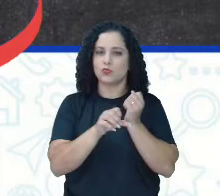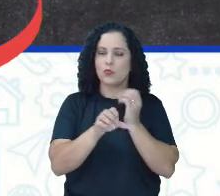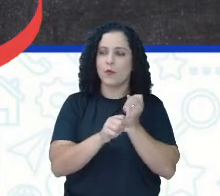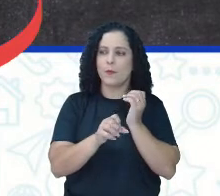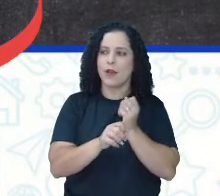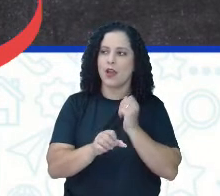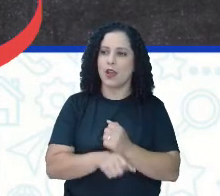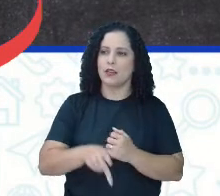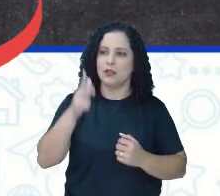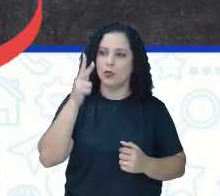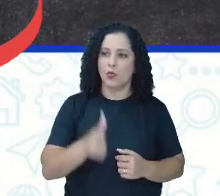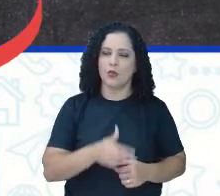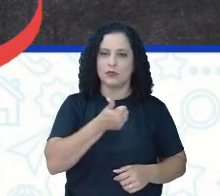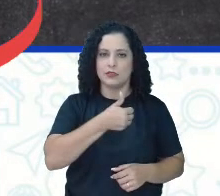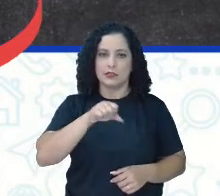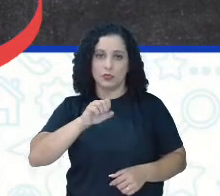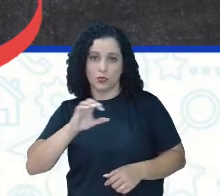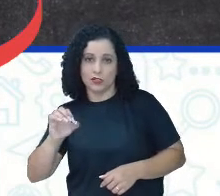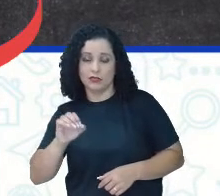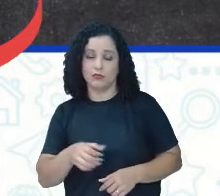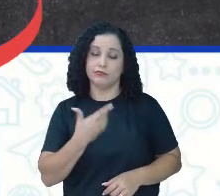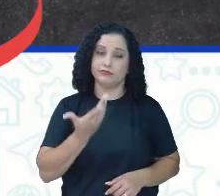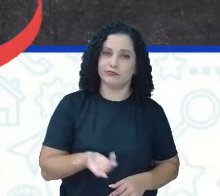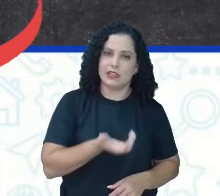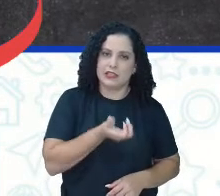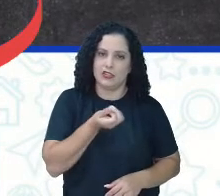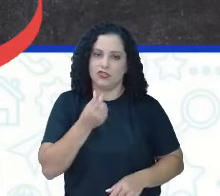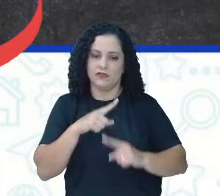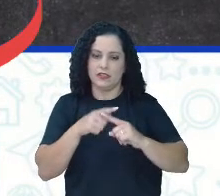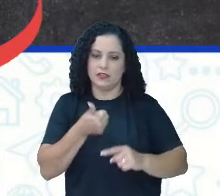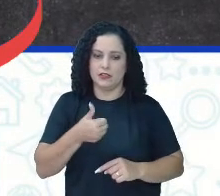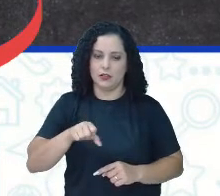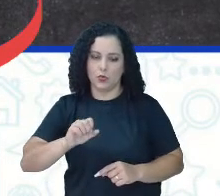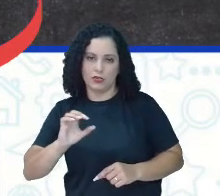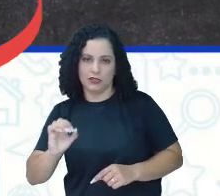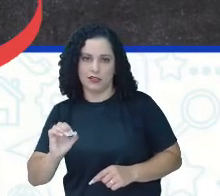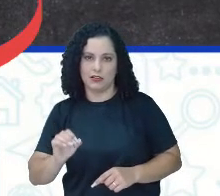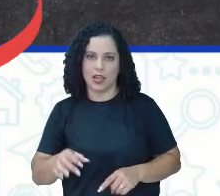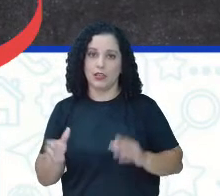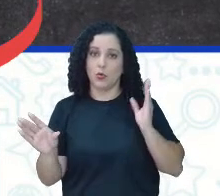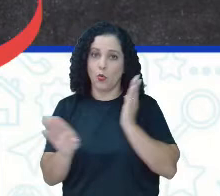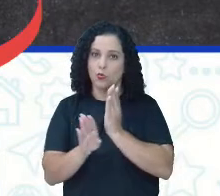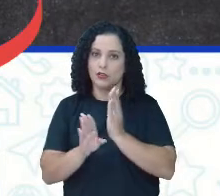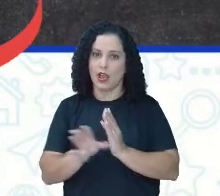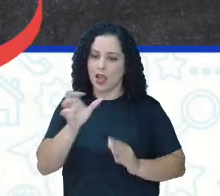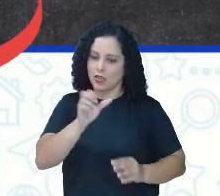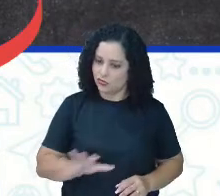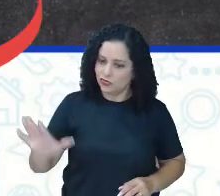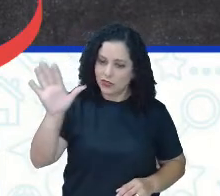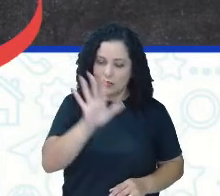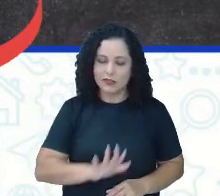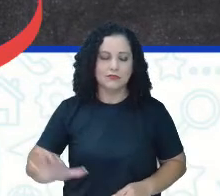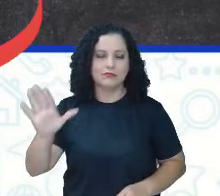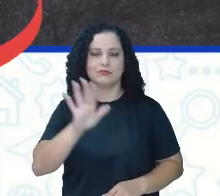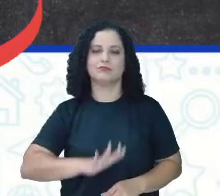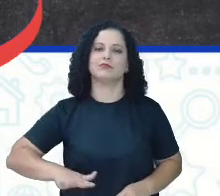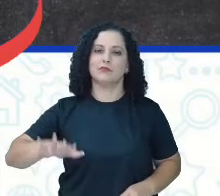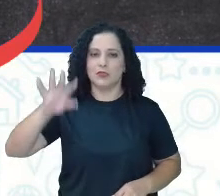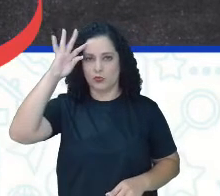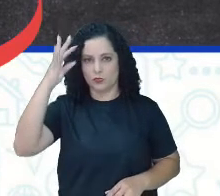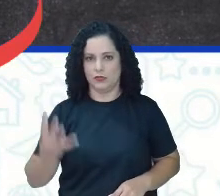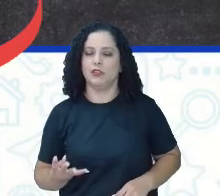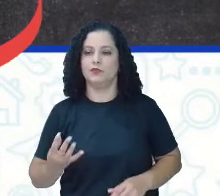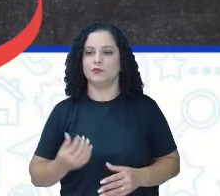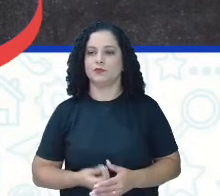igual a 180, né? Então, 6 vezes 180, a gente encontra a soma de todos os ângulos internos. Então, você pode notar que sempre